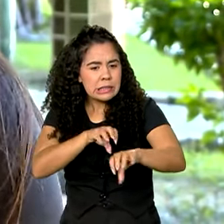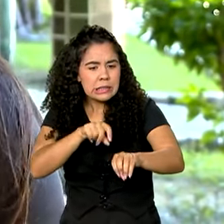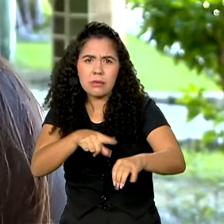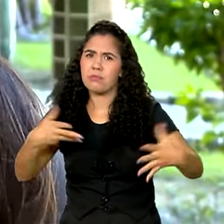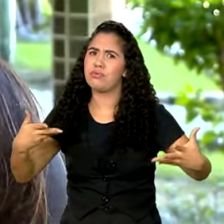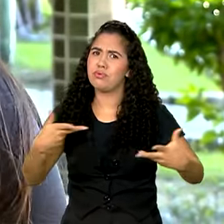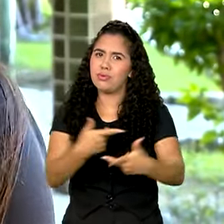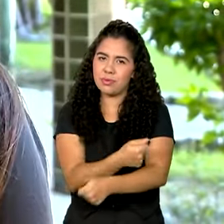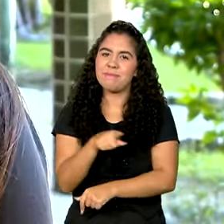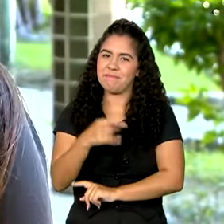isso é muito importante. e eu acho que é importante.